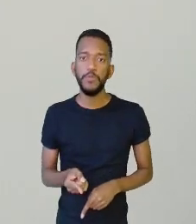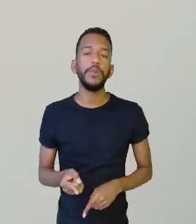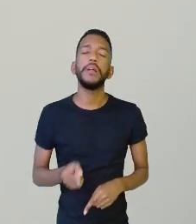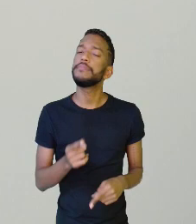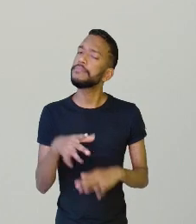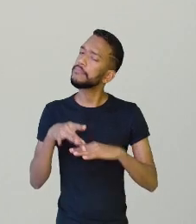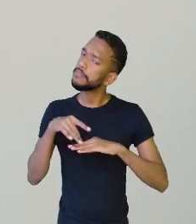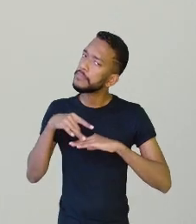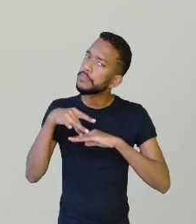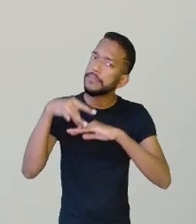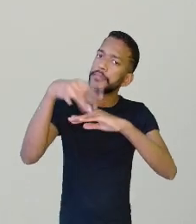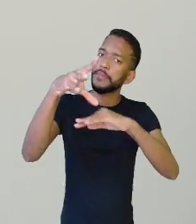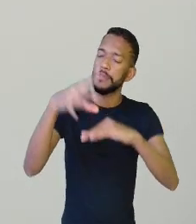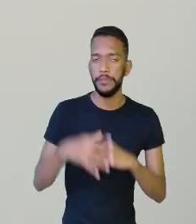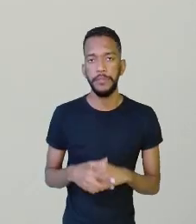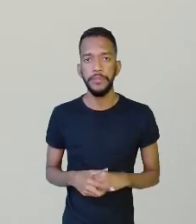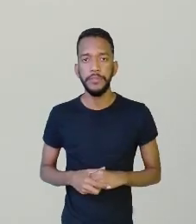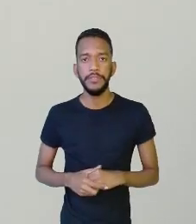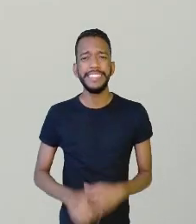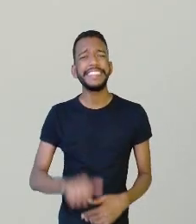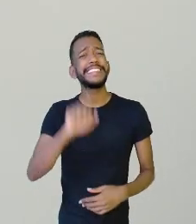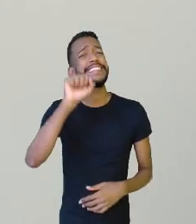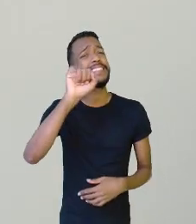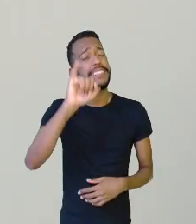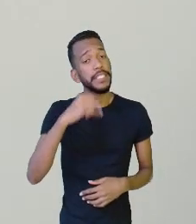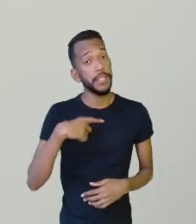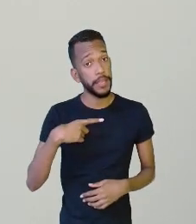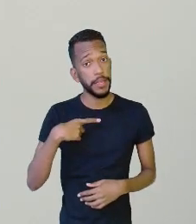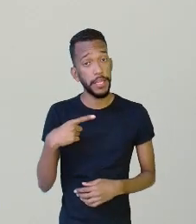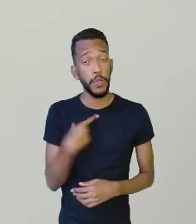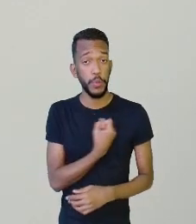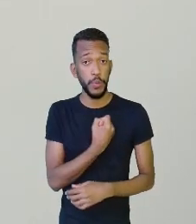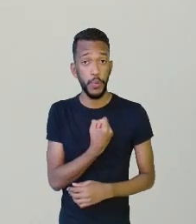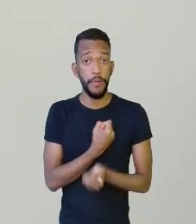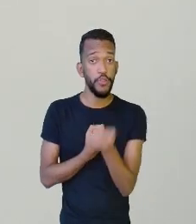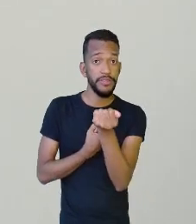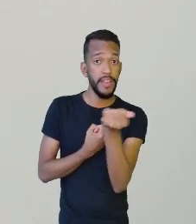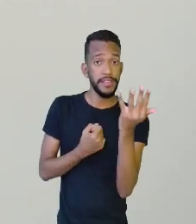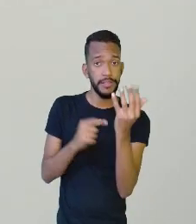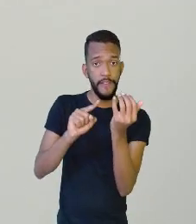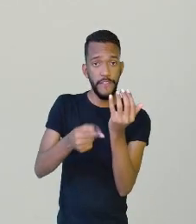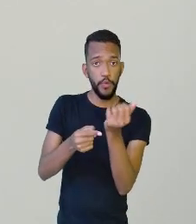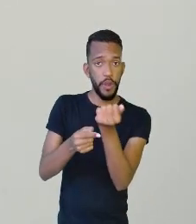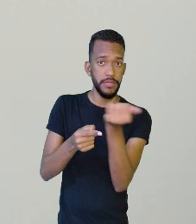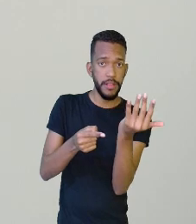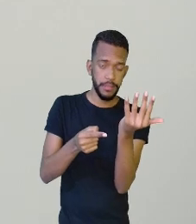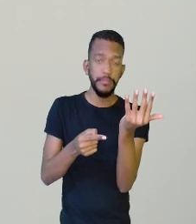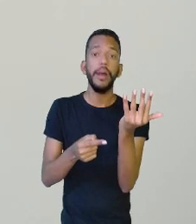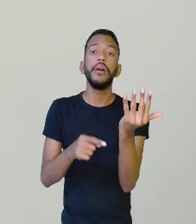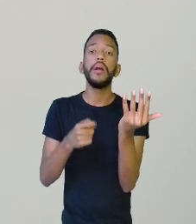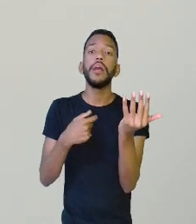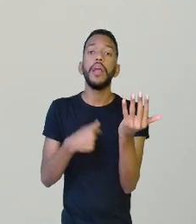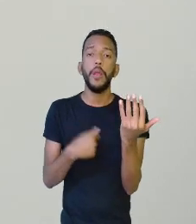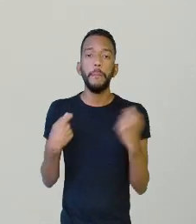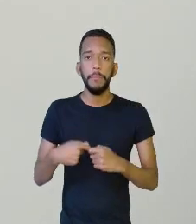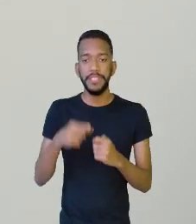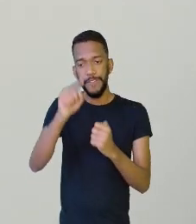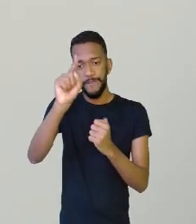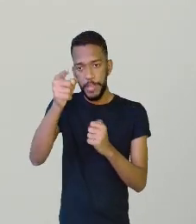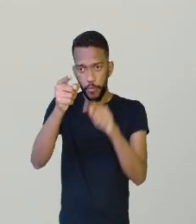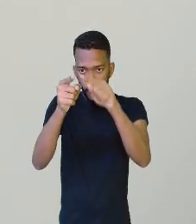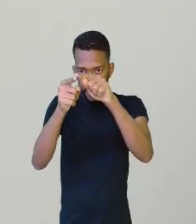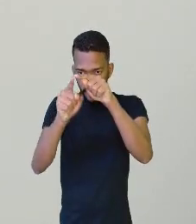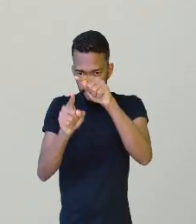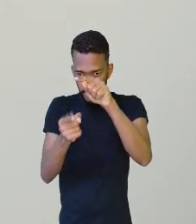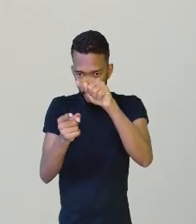na dica. Se eu tenho o número decimal, primeiramente, deixa a vírgula uma